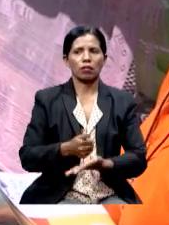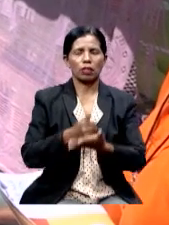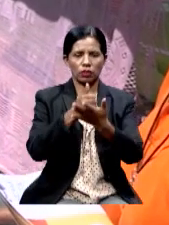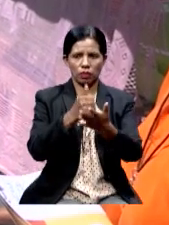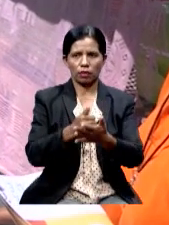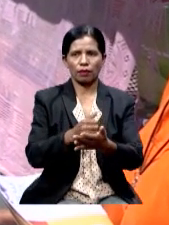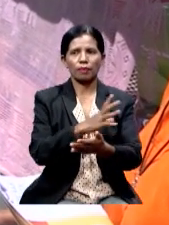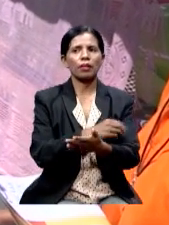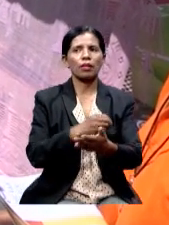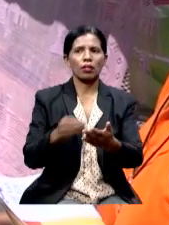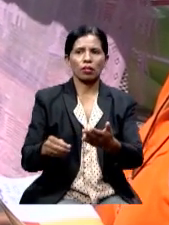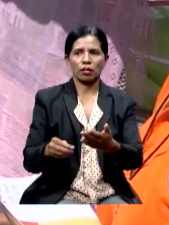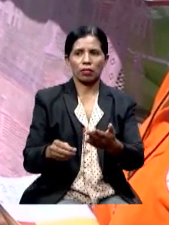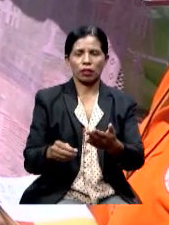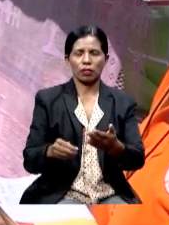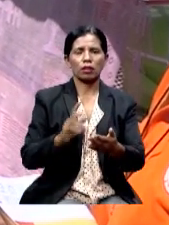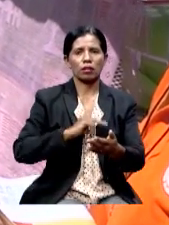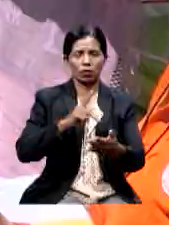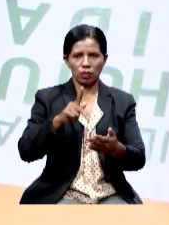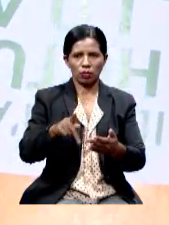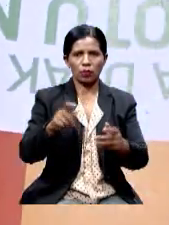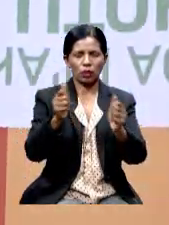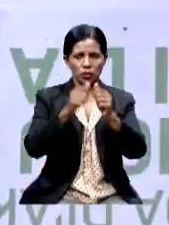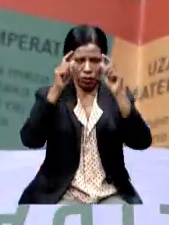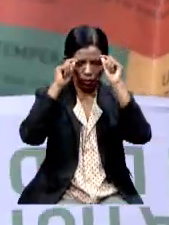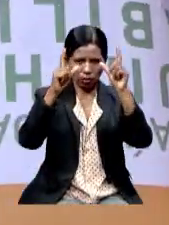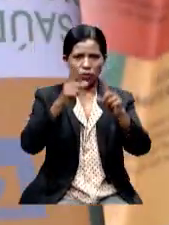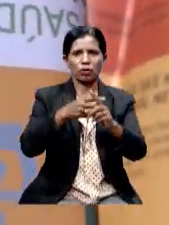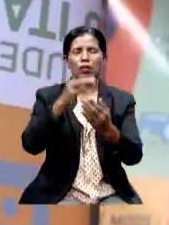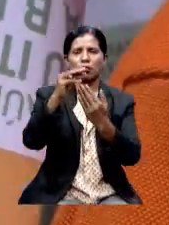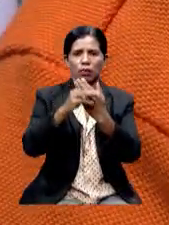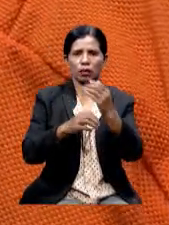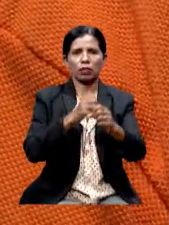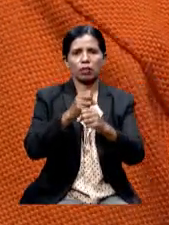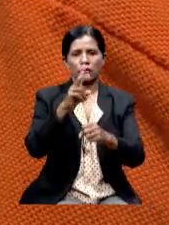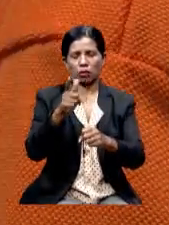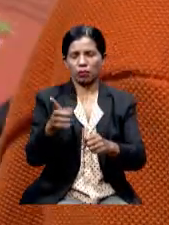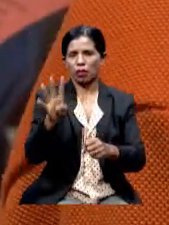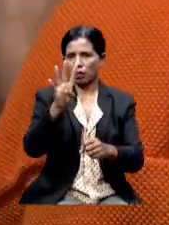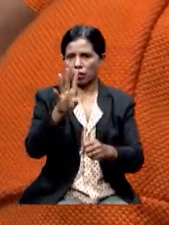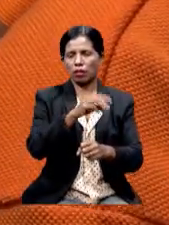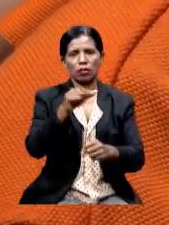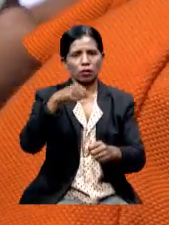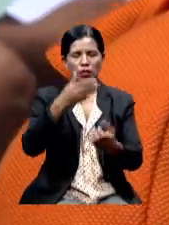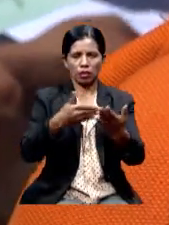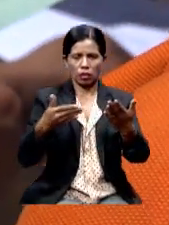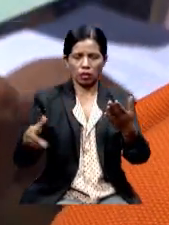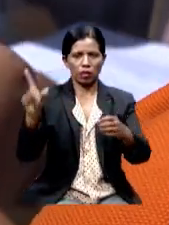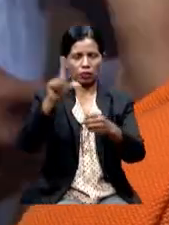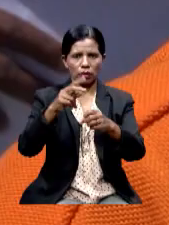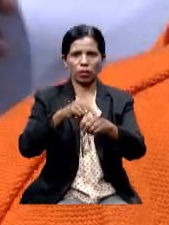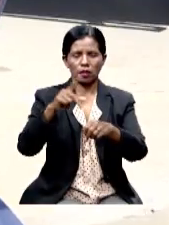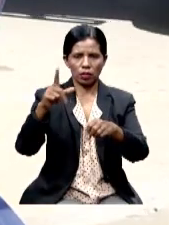Per acordo entre Bepom Cuban e o Timor-Leste e em março tinha Rio Rua Rondulo Resinat, equipamento para laboratório